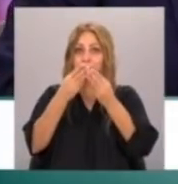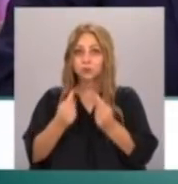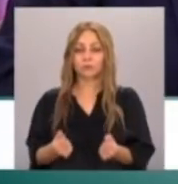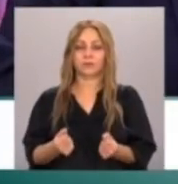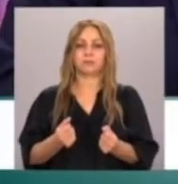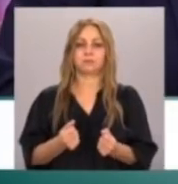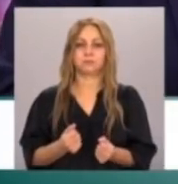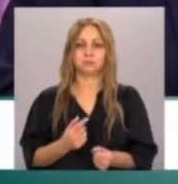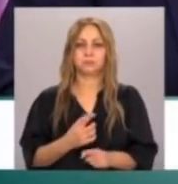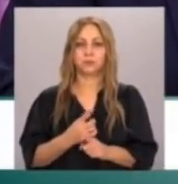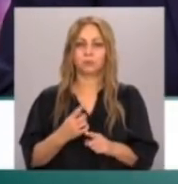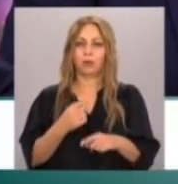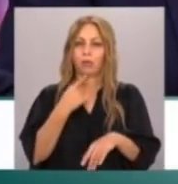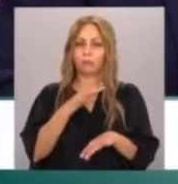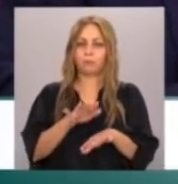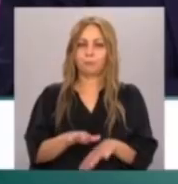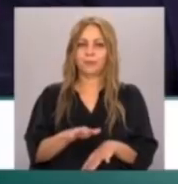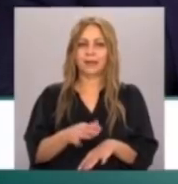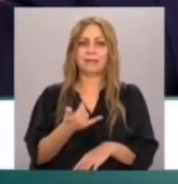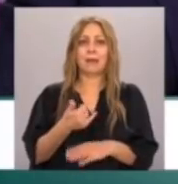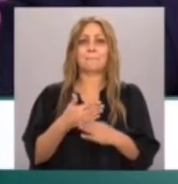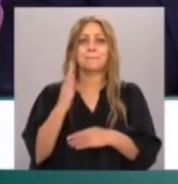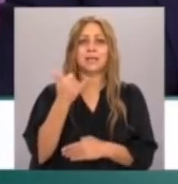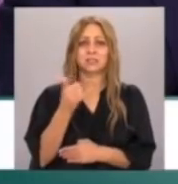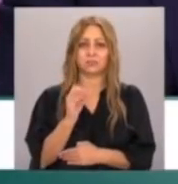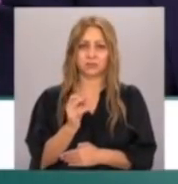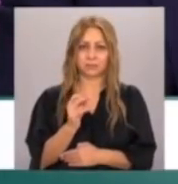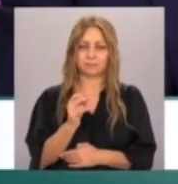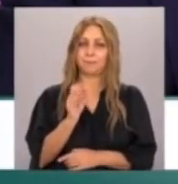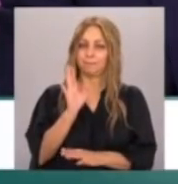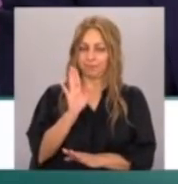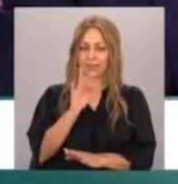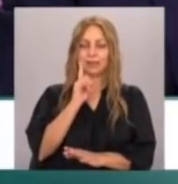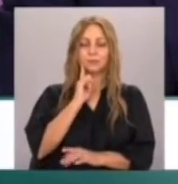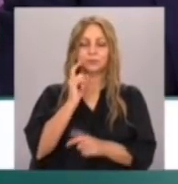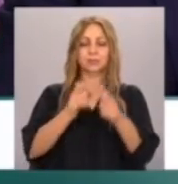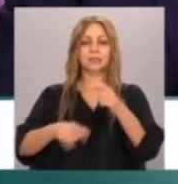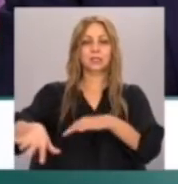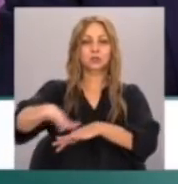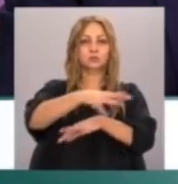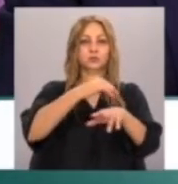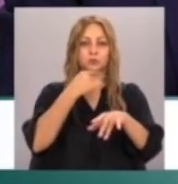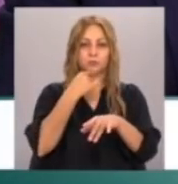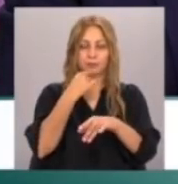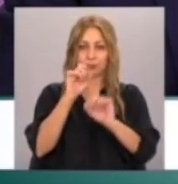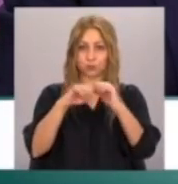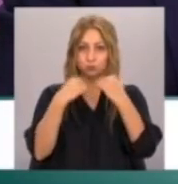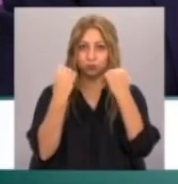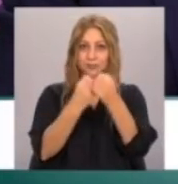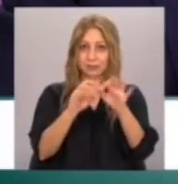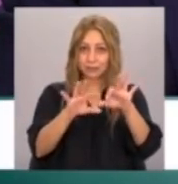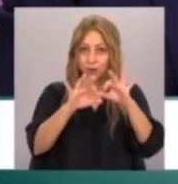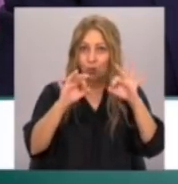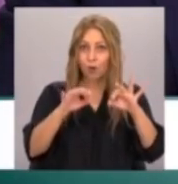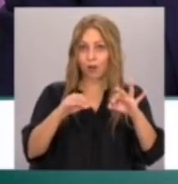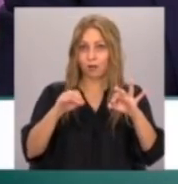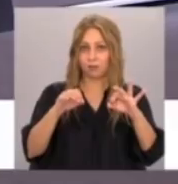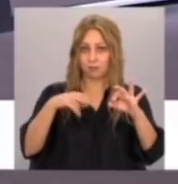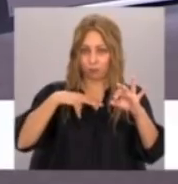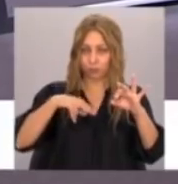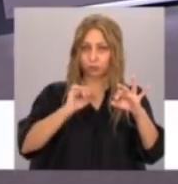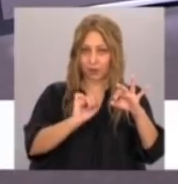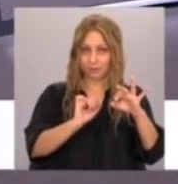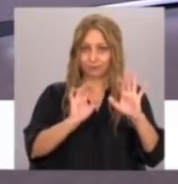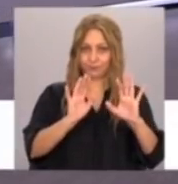que temos de interrogação a mais 20 anos é pessoas têm que ser o seguinte numa sociedade uma portuguesa o